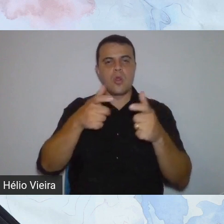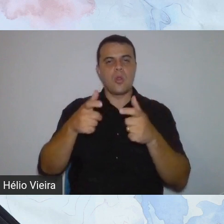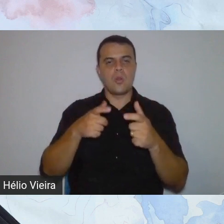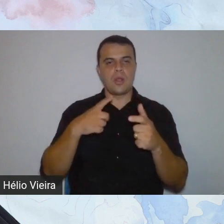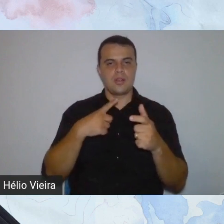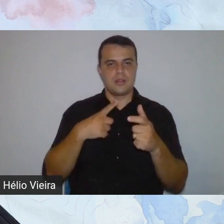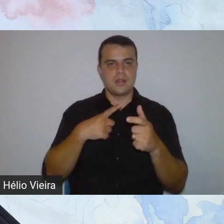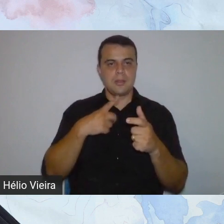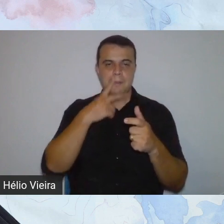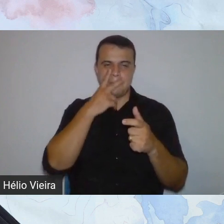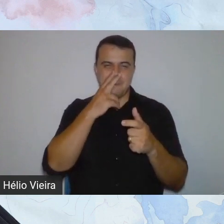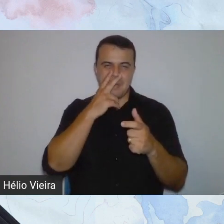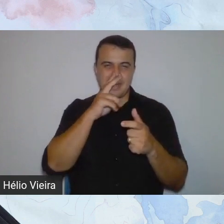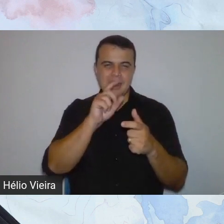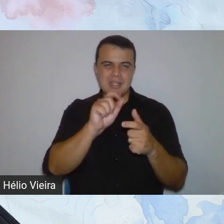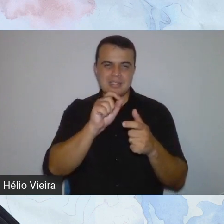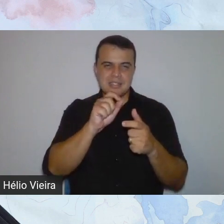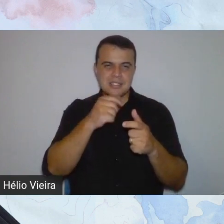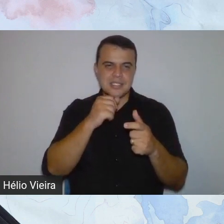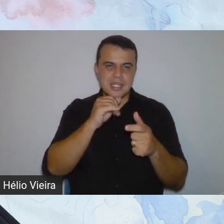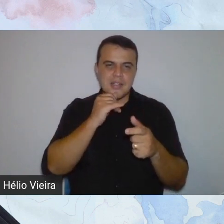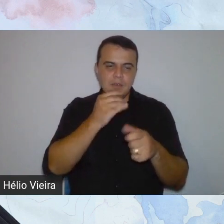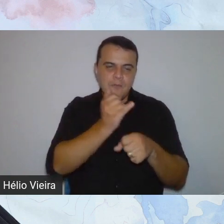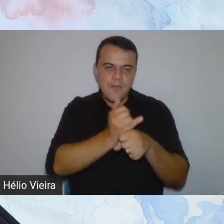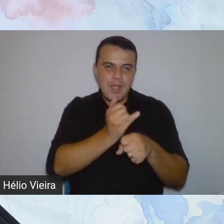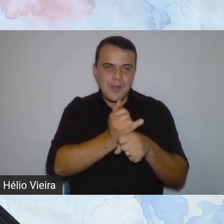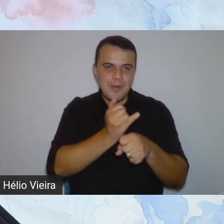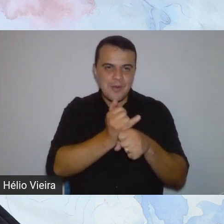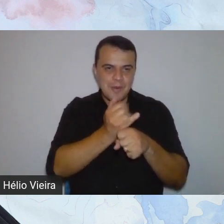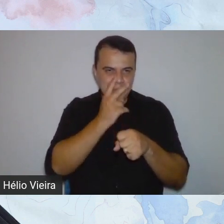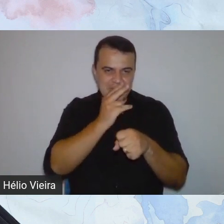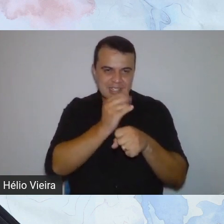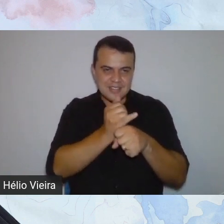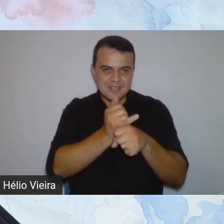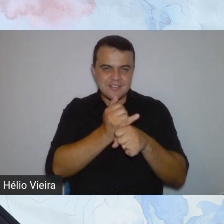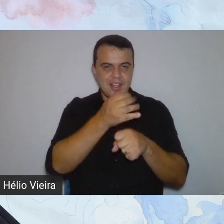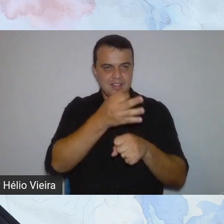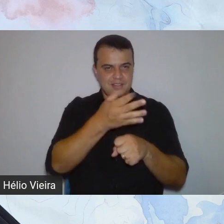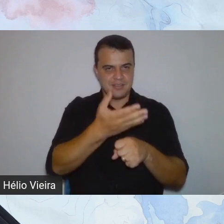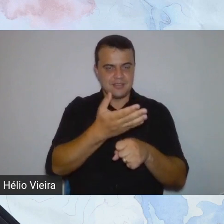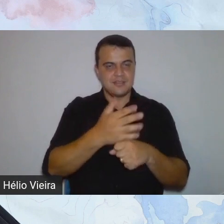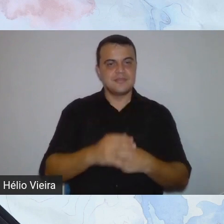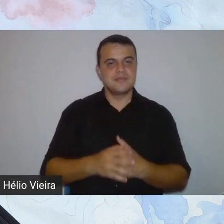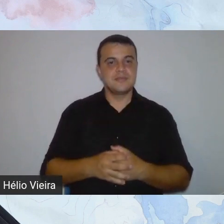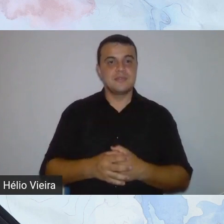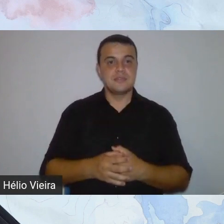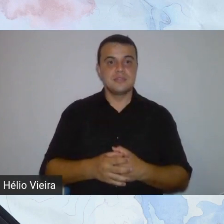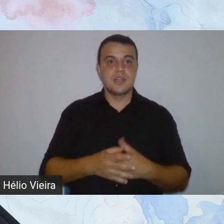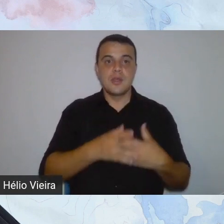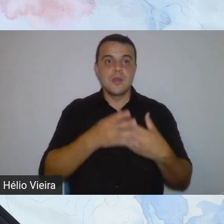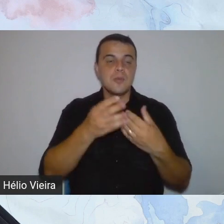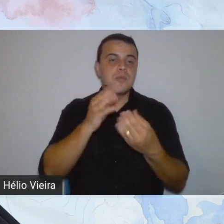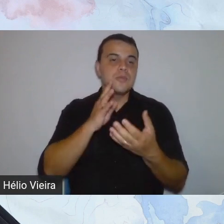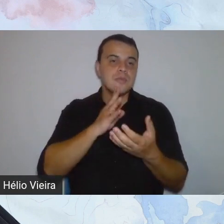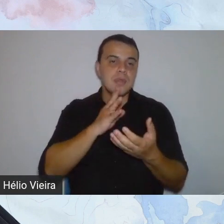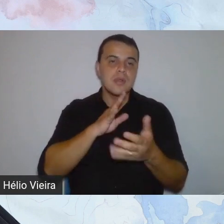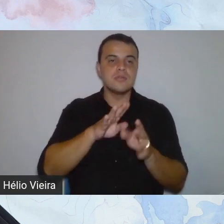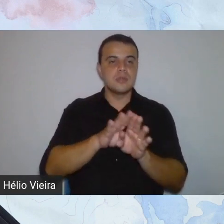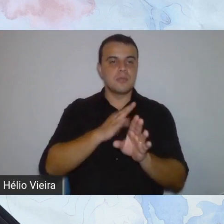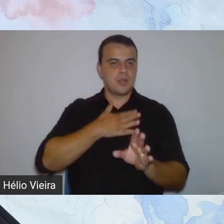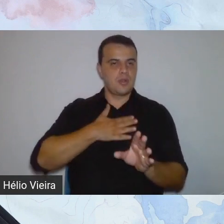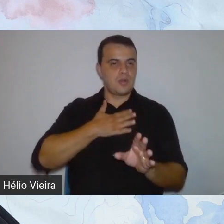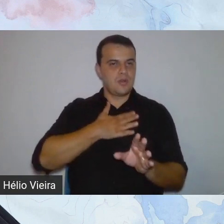tá. Como se fosse ferrugem. Eu gosto desse efeito como se fosse ferrugem. Acho ele muito legal. Gosto muito para poder